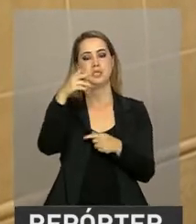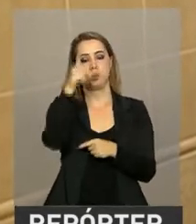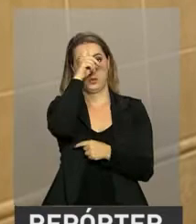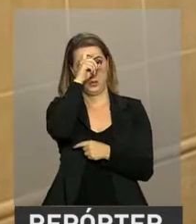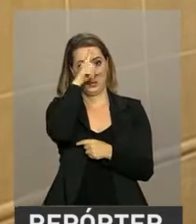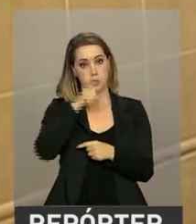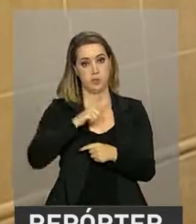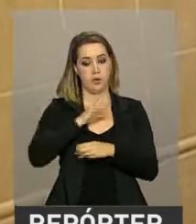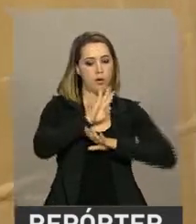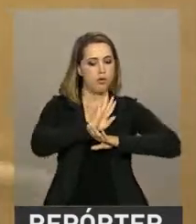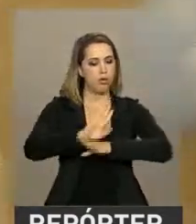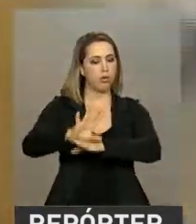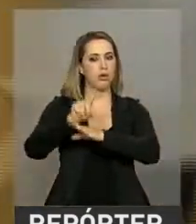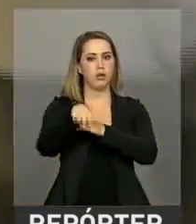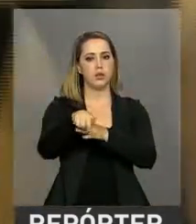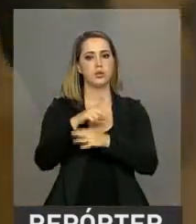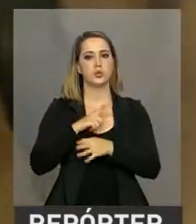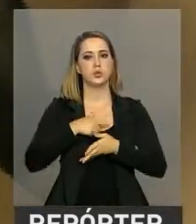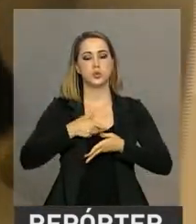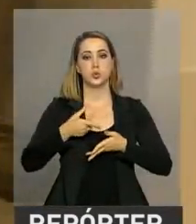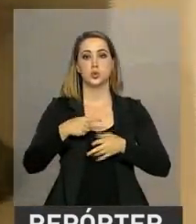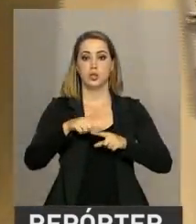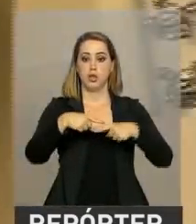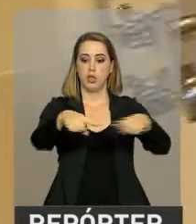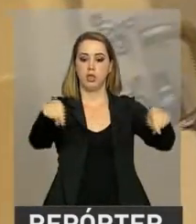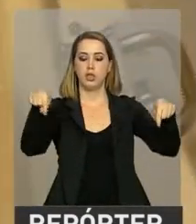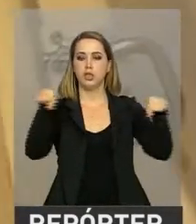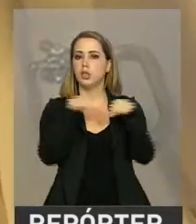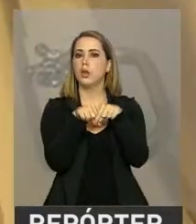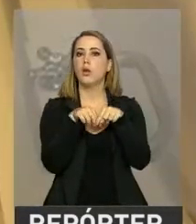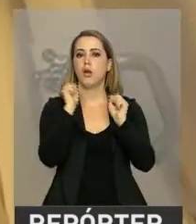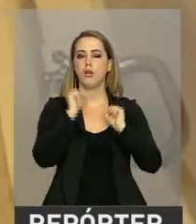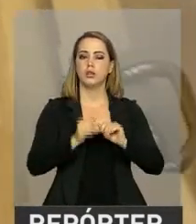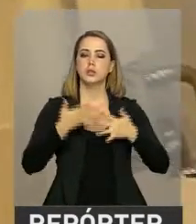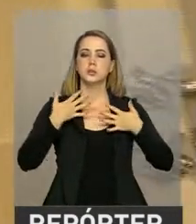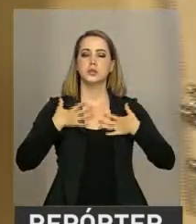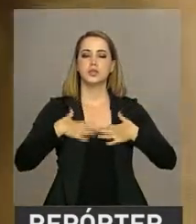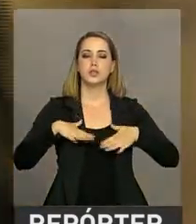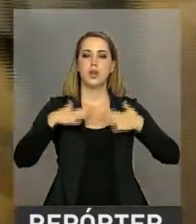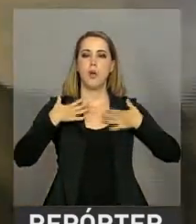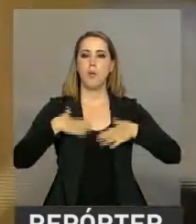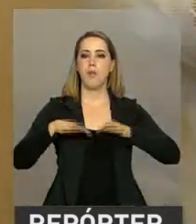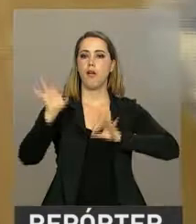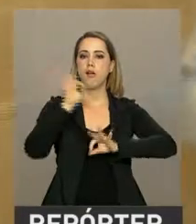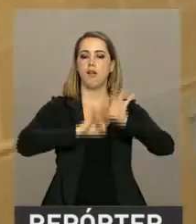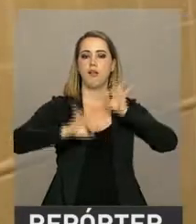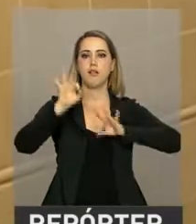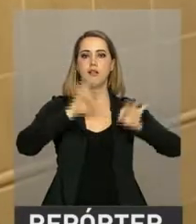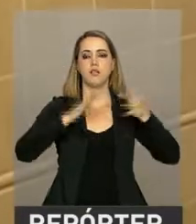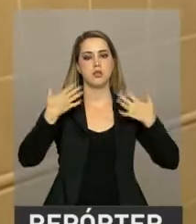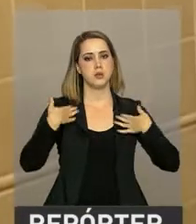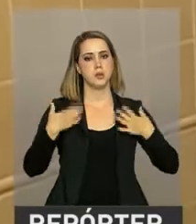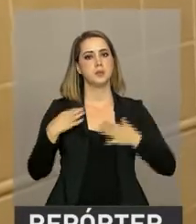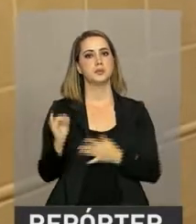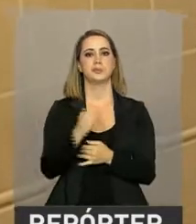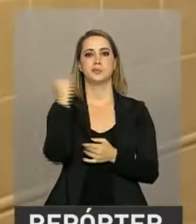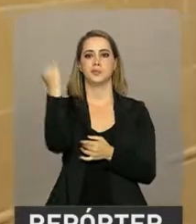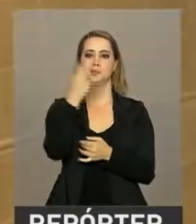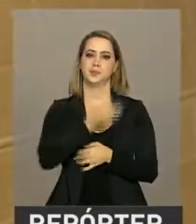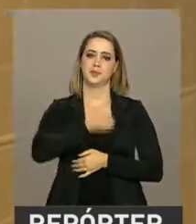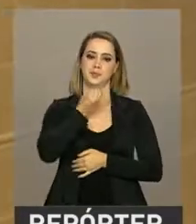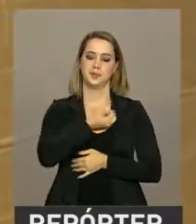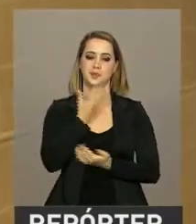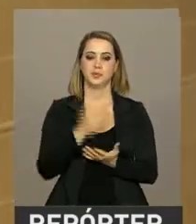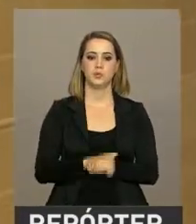tem alguns auxílios, como essa banheira aqui, onde ela pode relaxar e preparar o corpo para o momento mais importante da vida